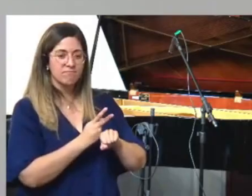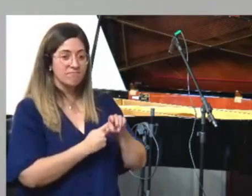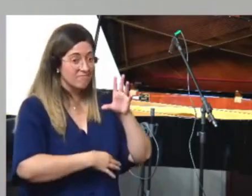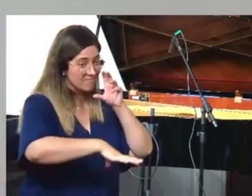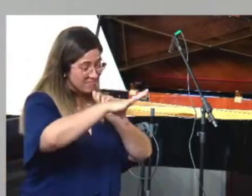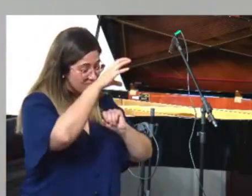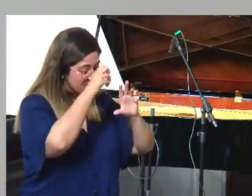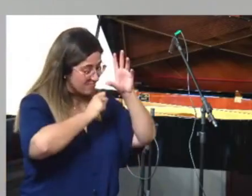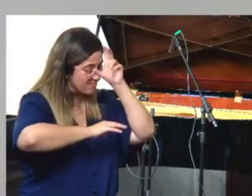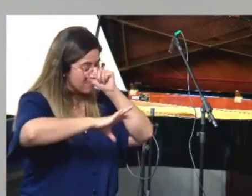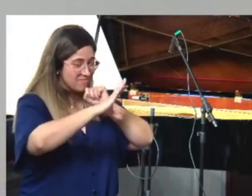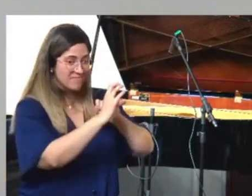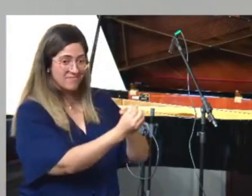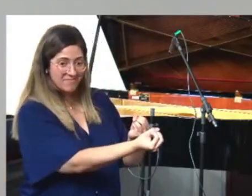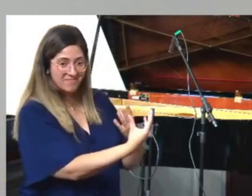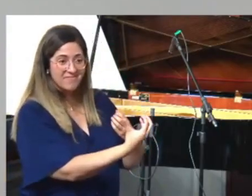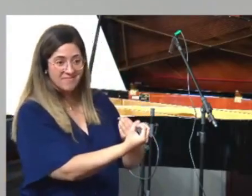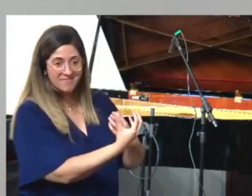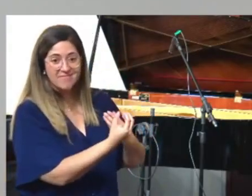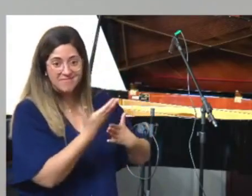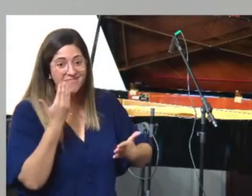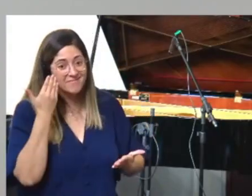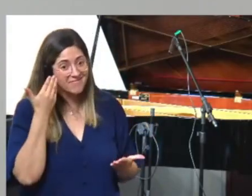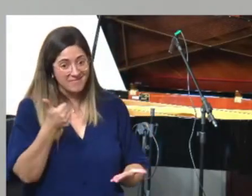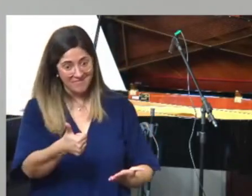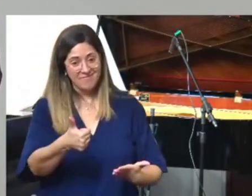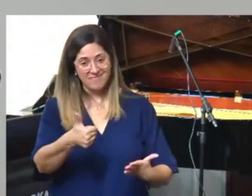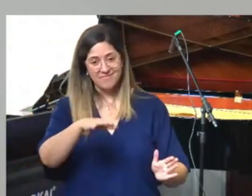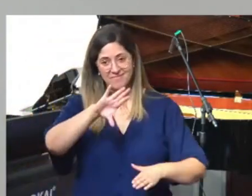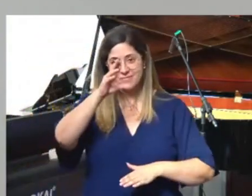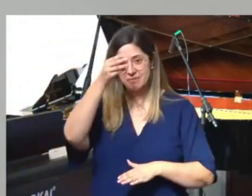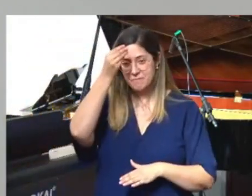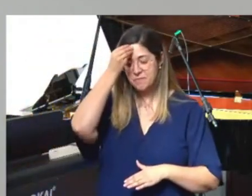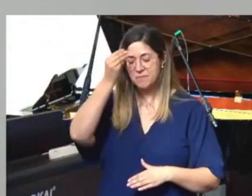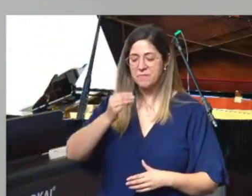Não deve haver segregação no meio da igreja de Deus.